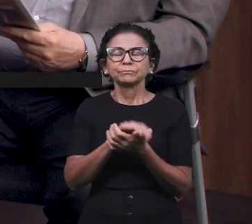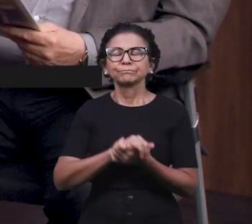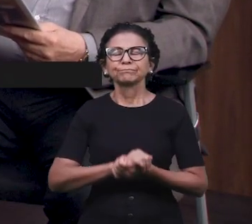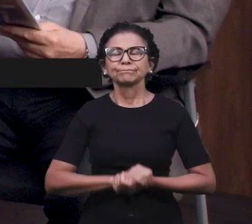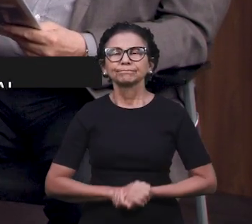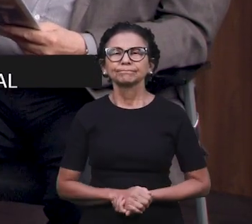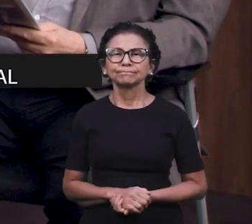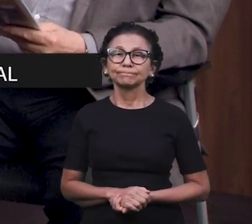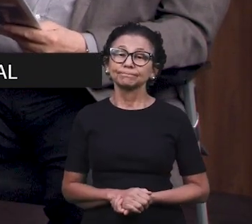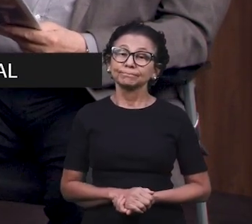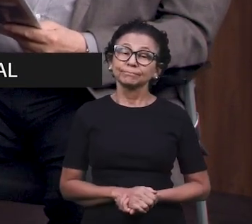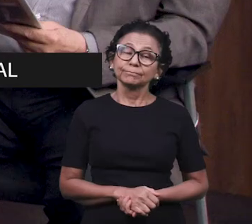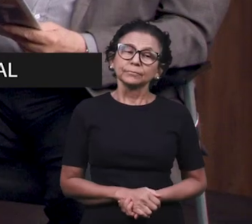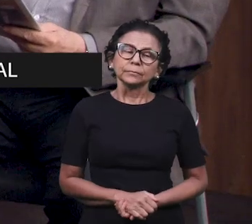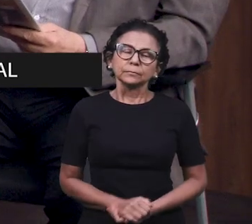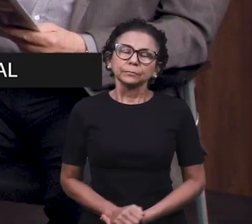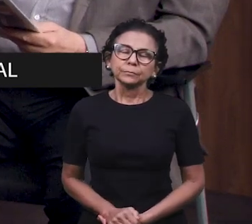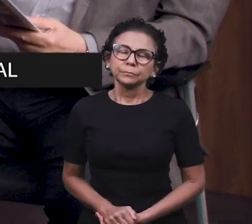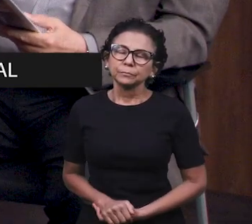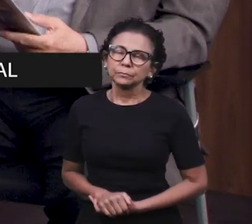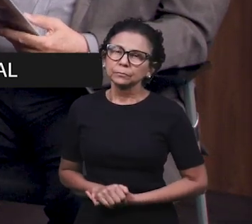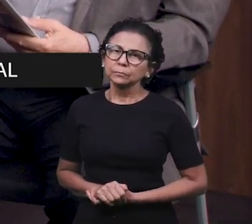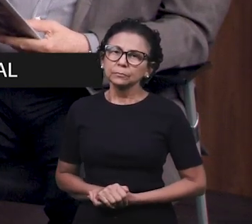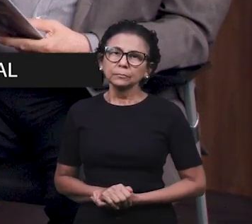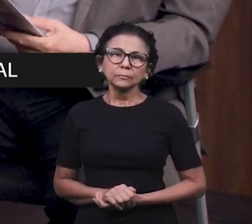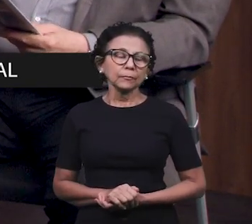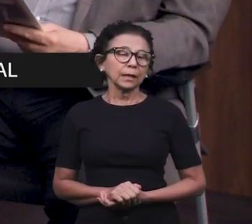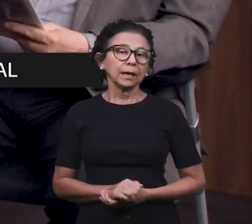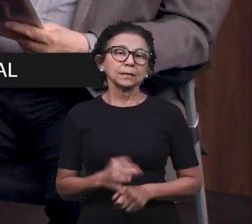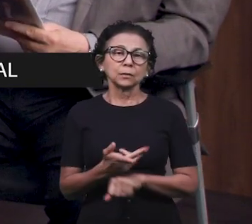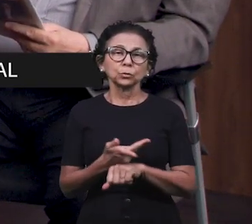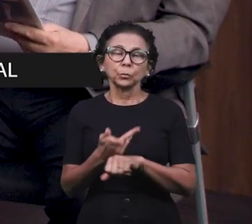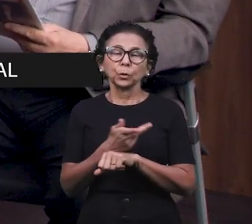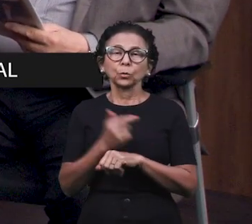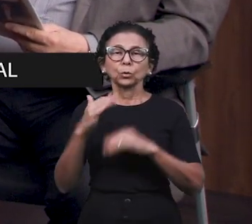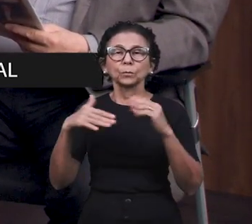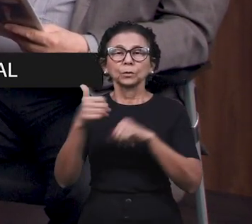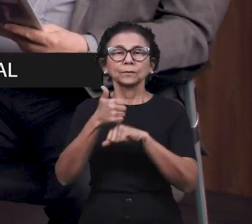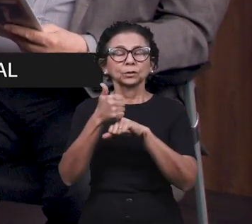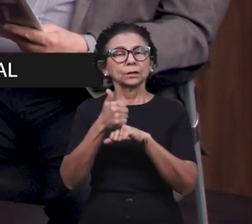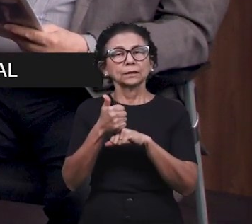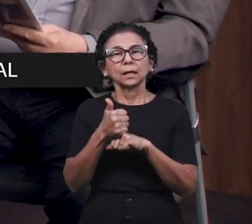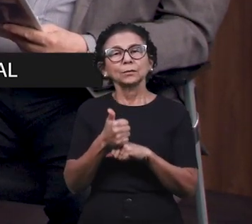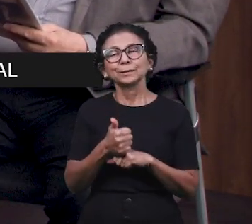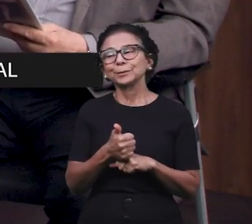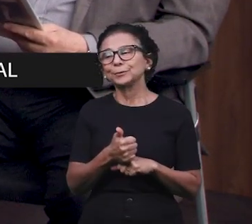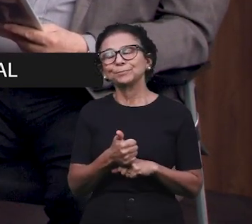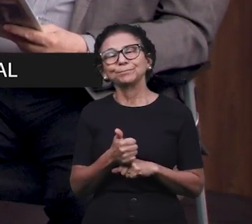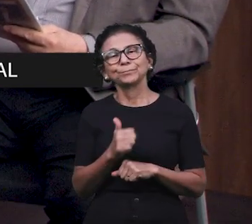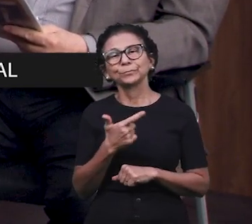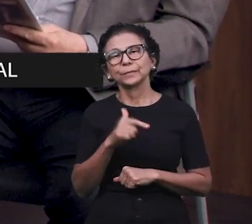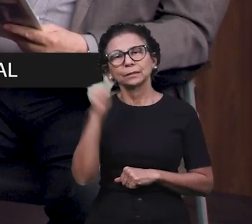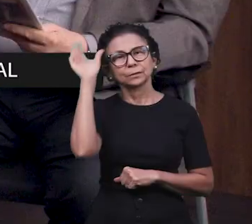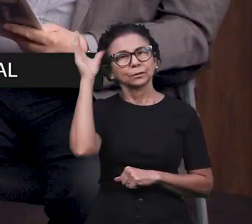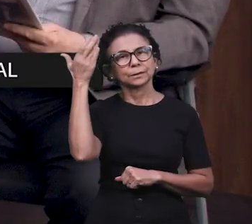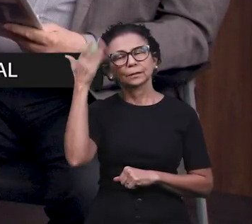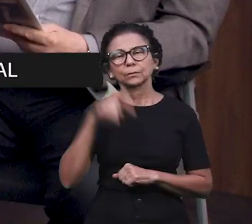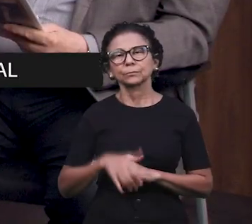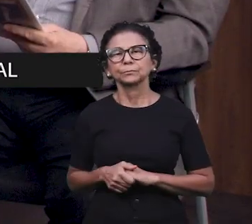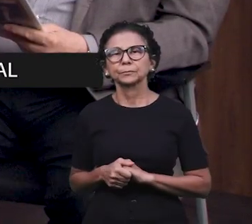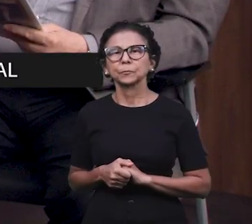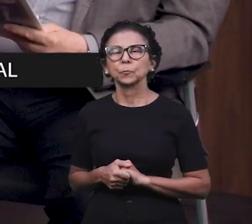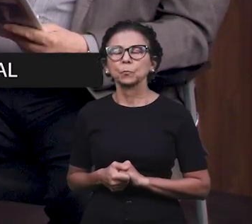É isso mesmo, vai deixando para depois, né? Com os avanços científicos de diagnóstico